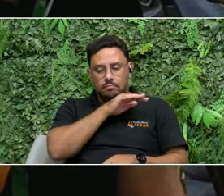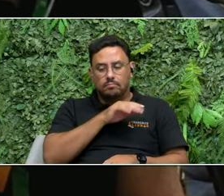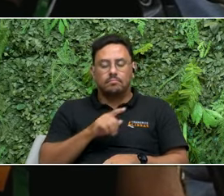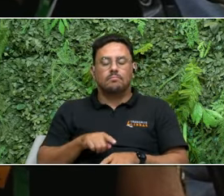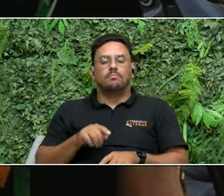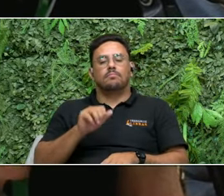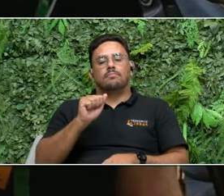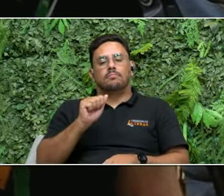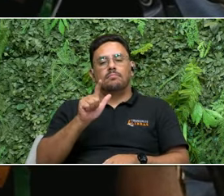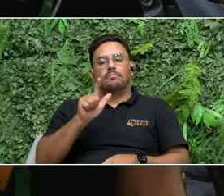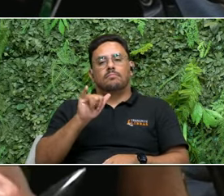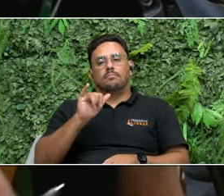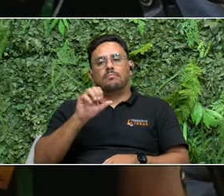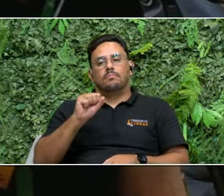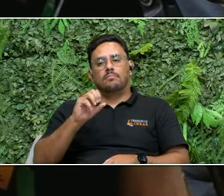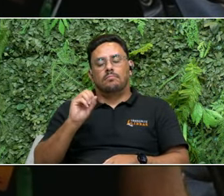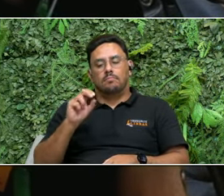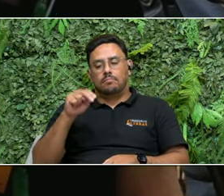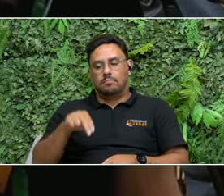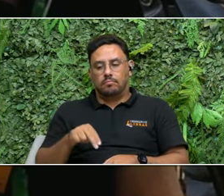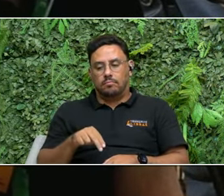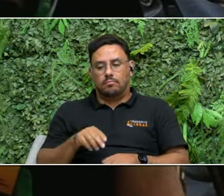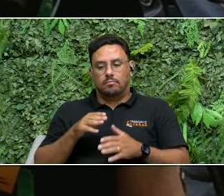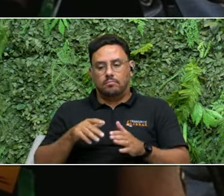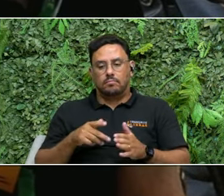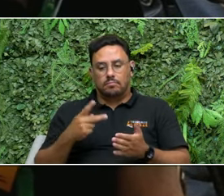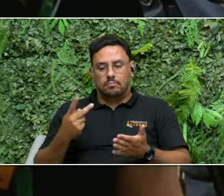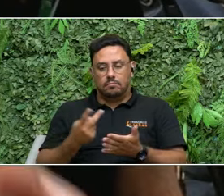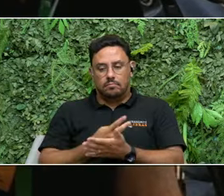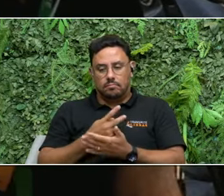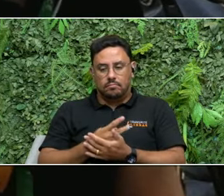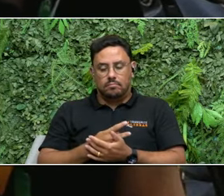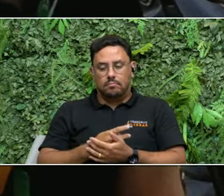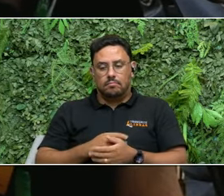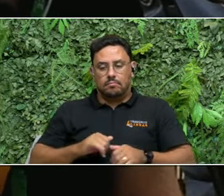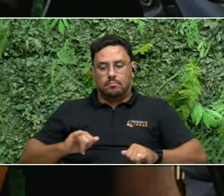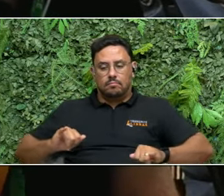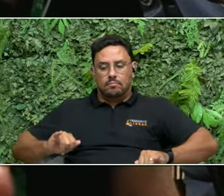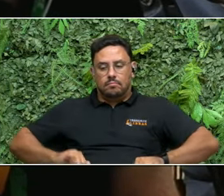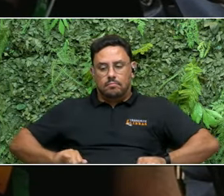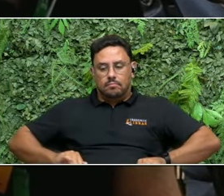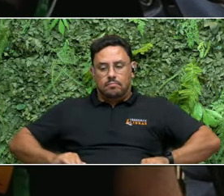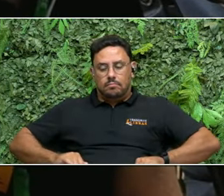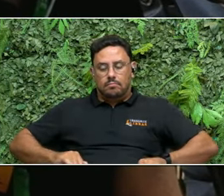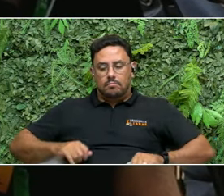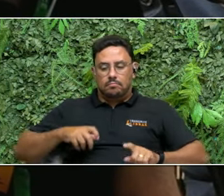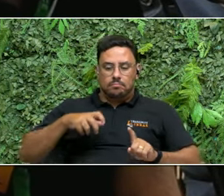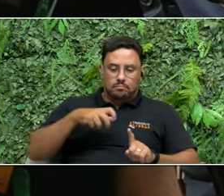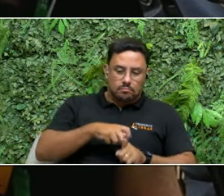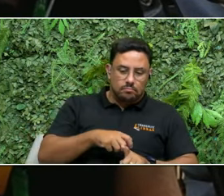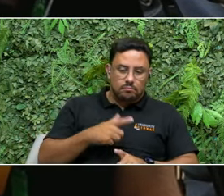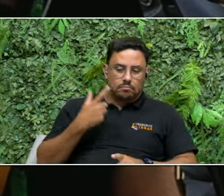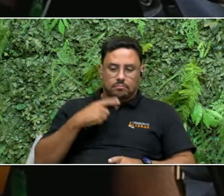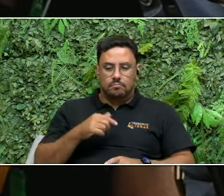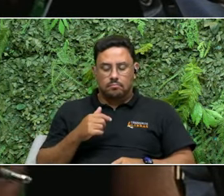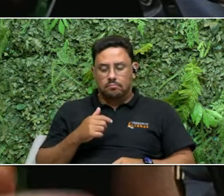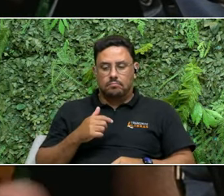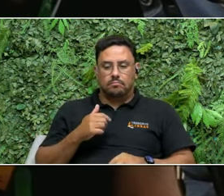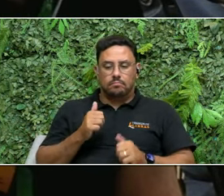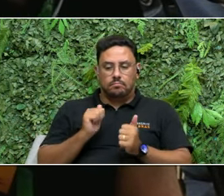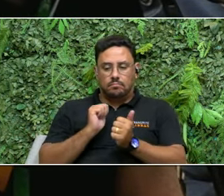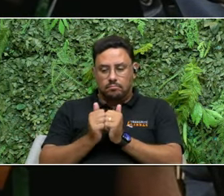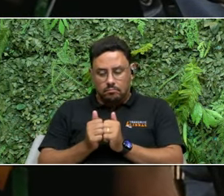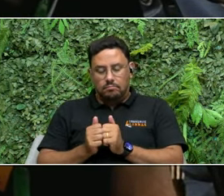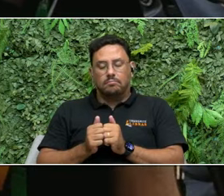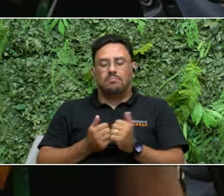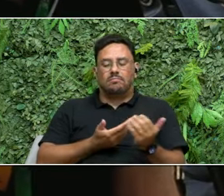Passos o Alisson tá coitado assim entrou numa roubada né Eh sofreu eh uma pancada ali e não conseguiu jogar o melhor futebol E aí é o